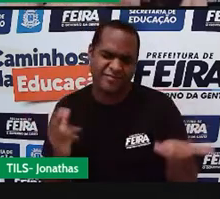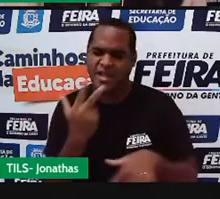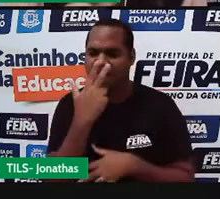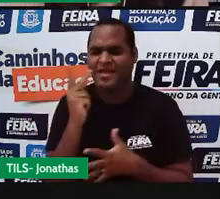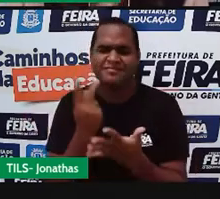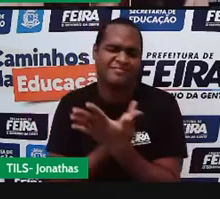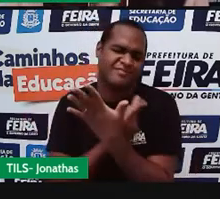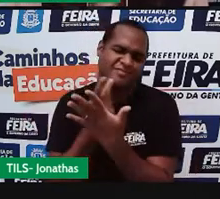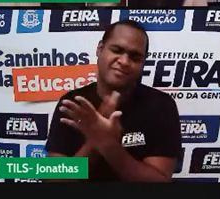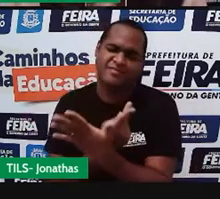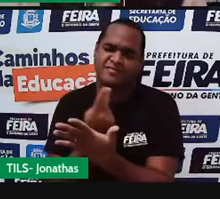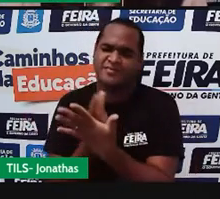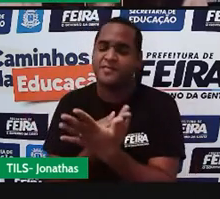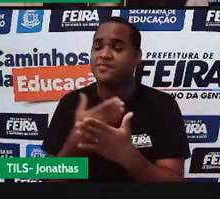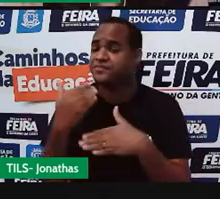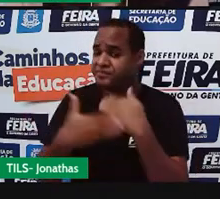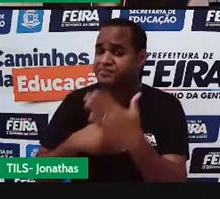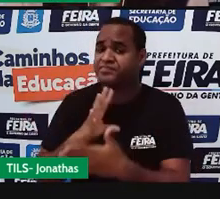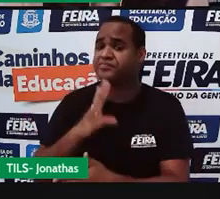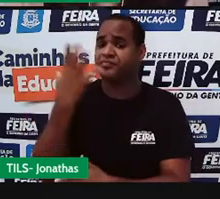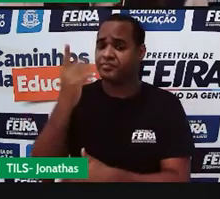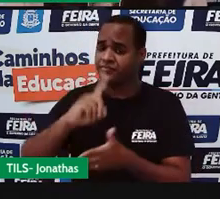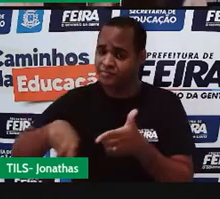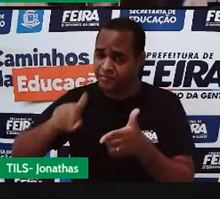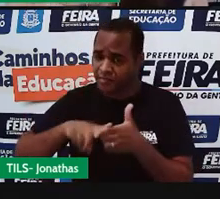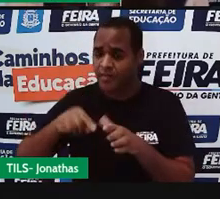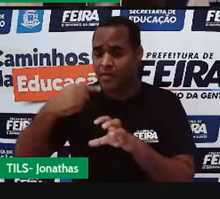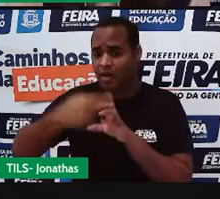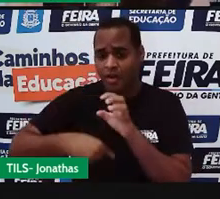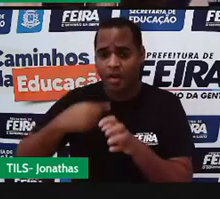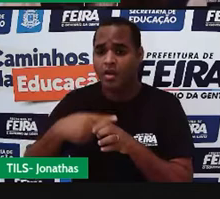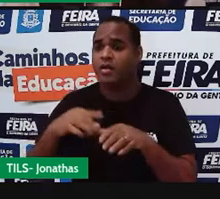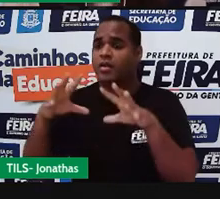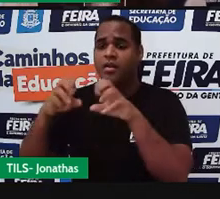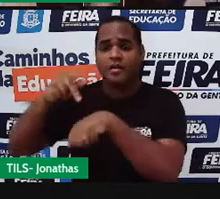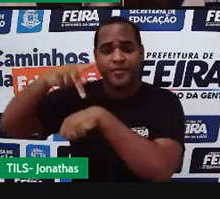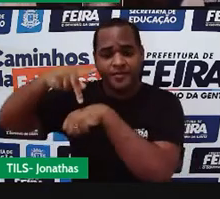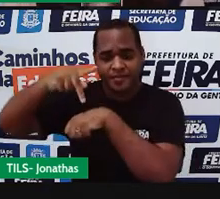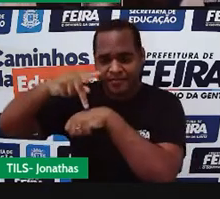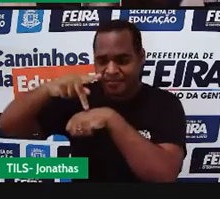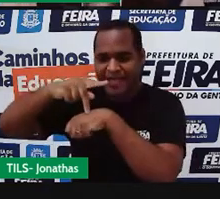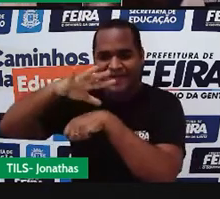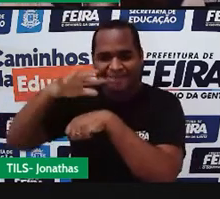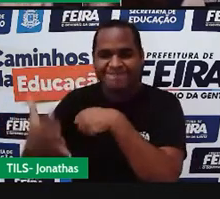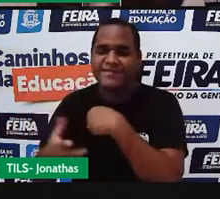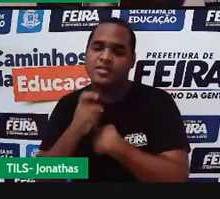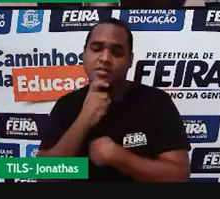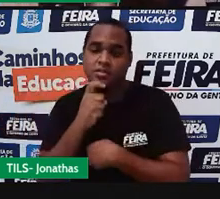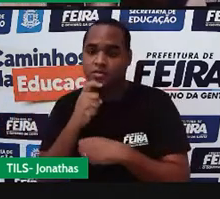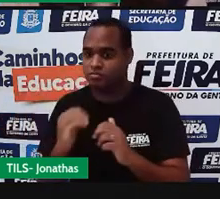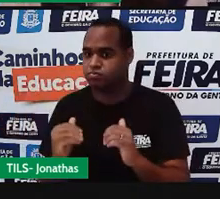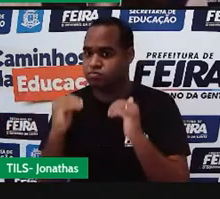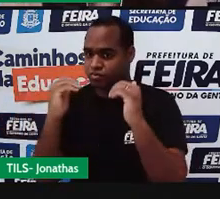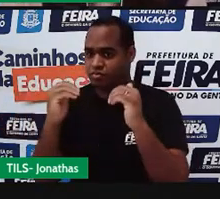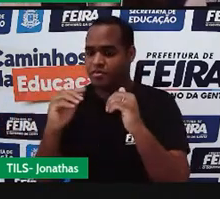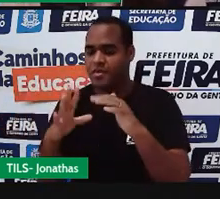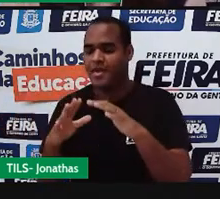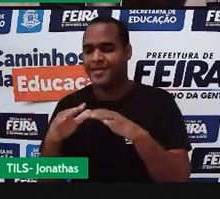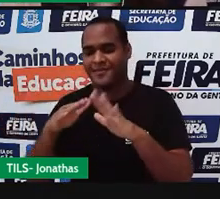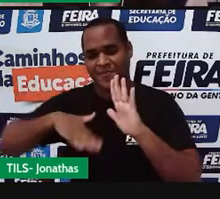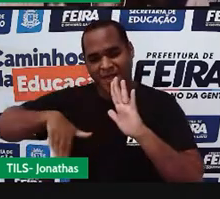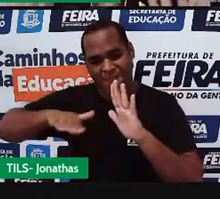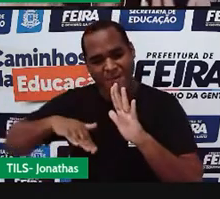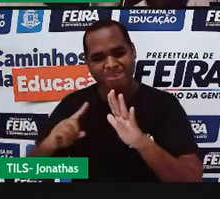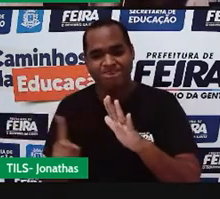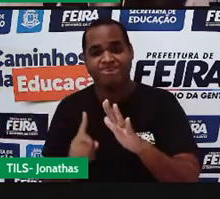quente está gerando vários várias consequências para o nosso planeta derretimento das geleiras que faz com que haja o aumento do nível do mar